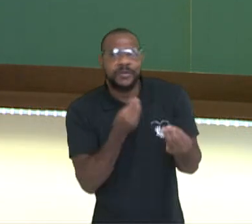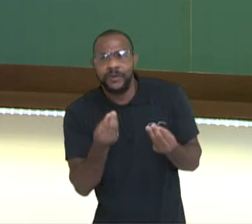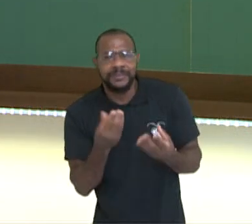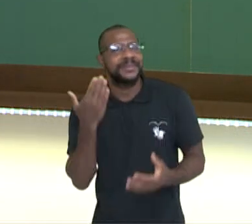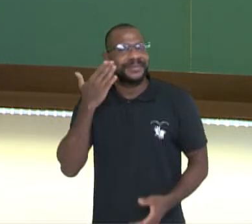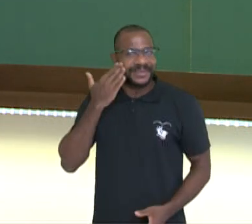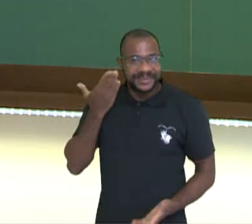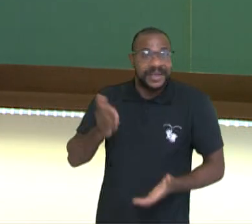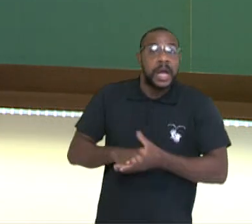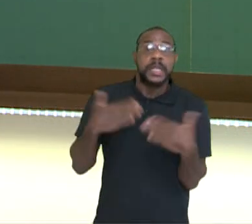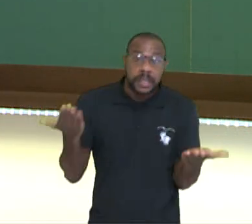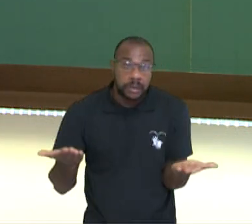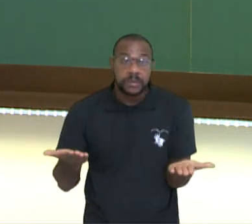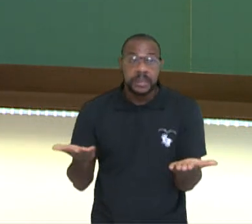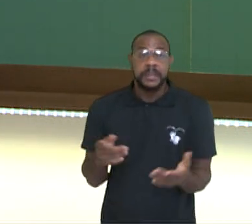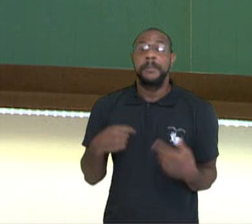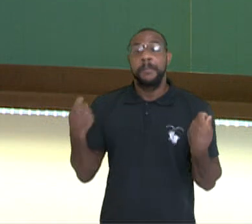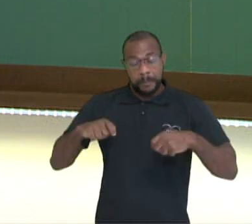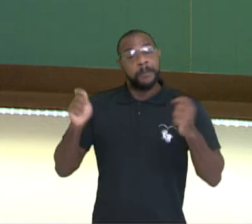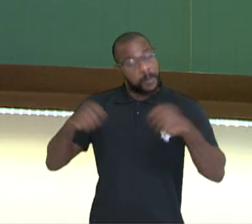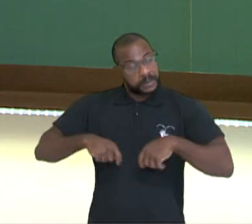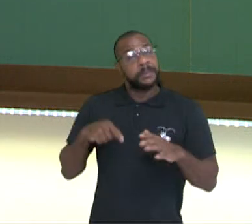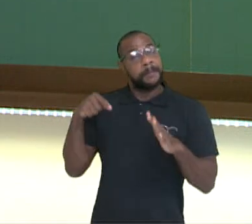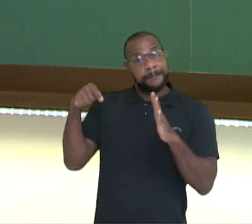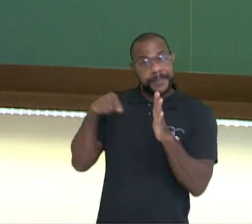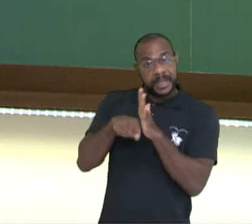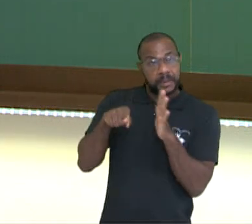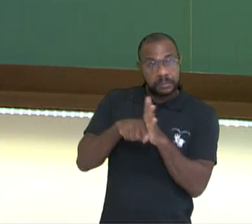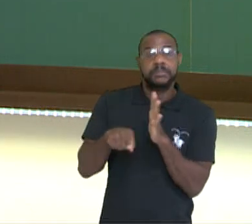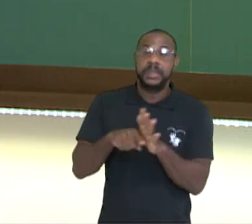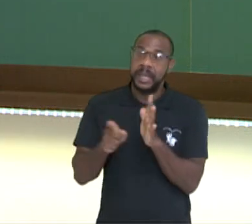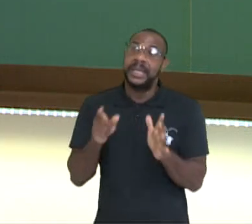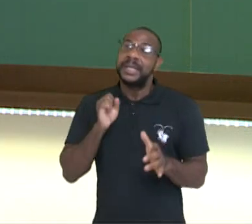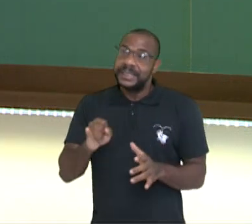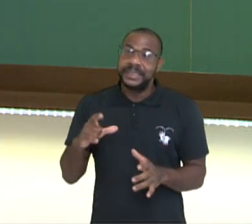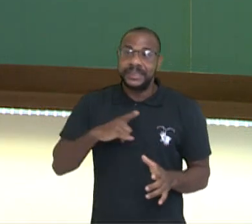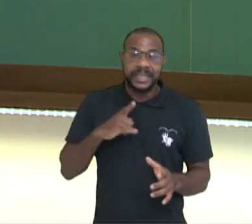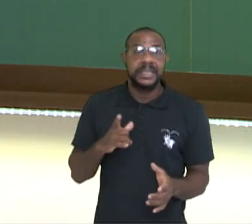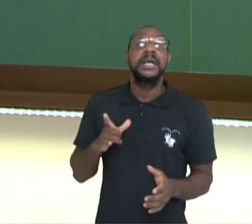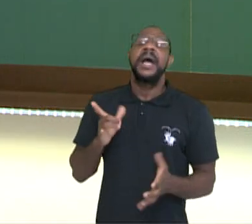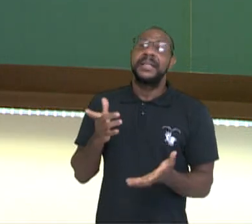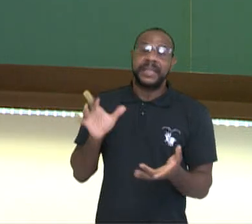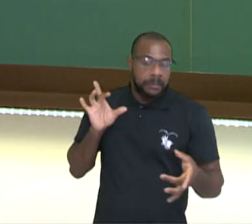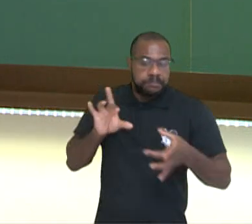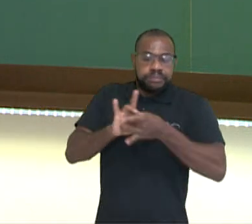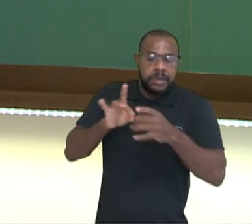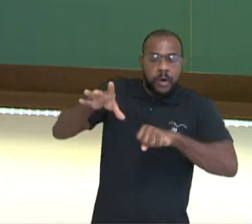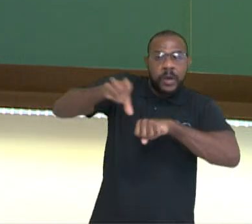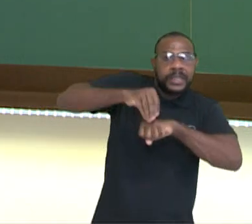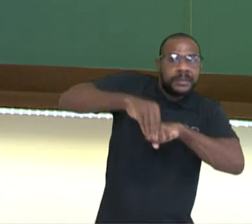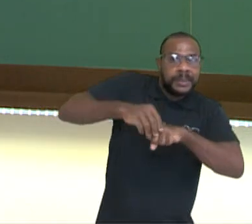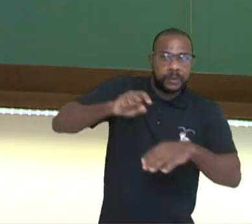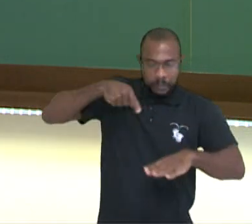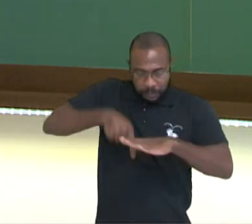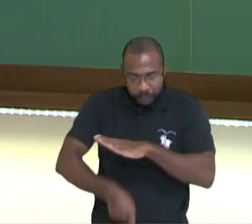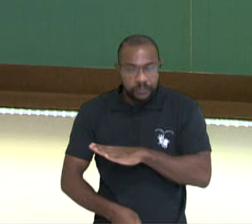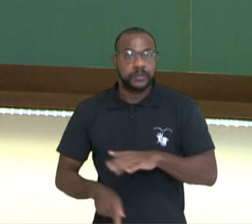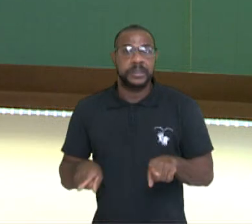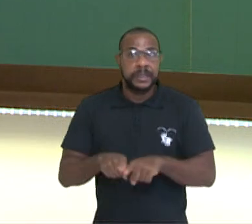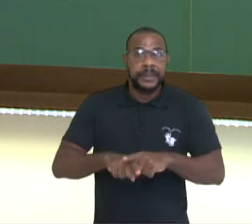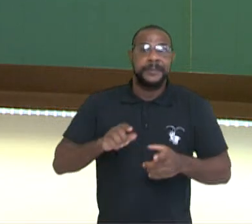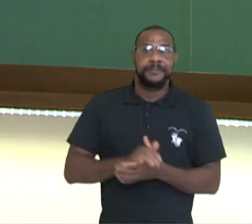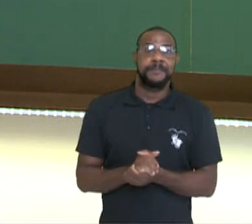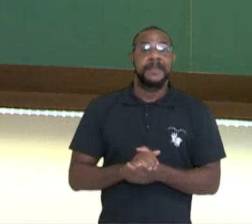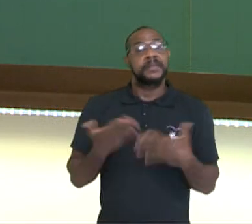nos questionar se de fato isso tem a ver com o conhecimento real, profundo, sobre a coisa. Então é isso que a gente